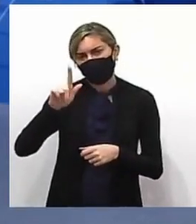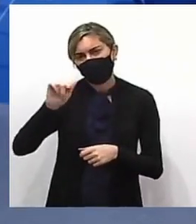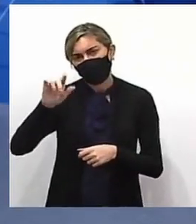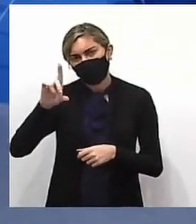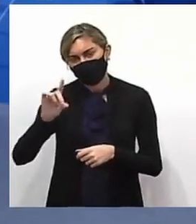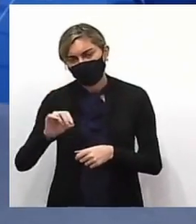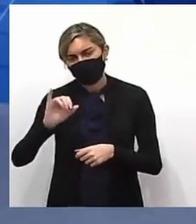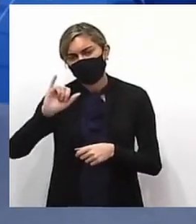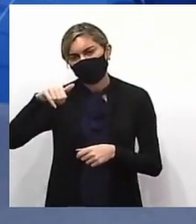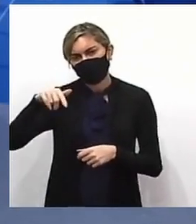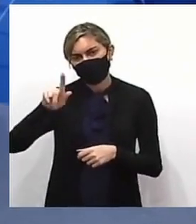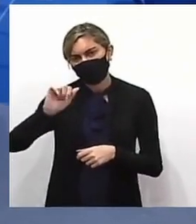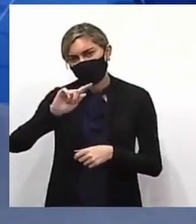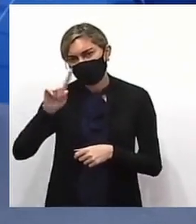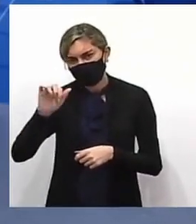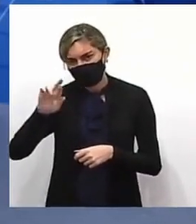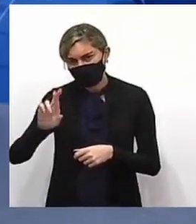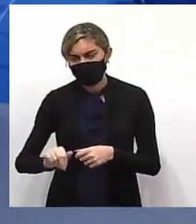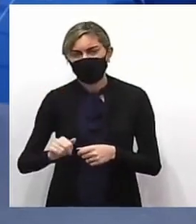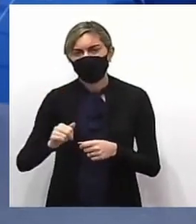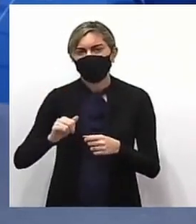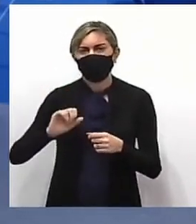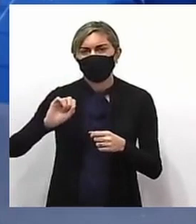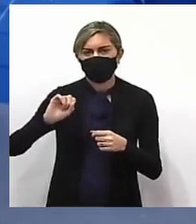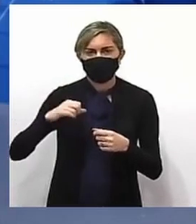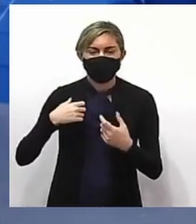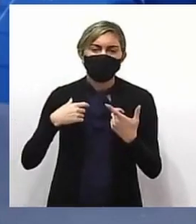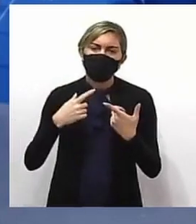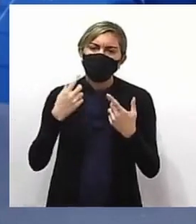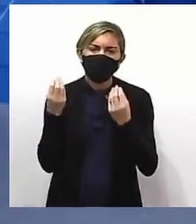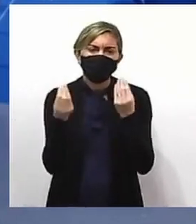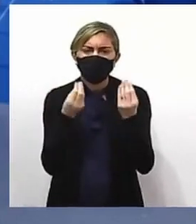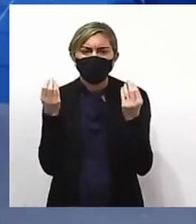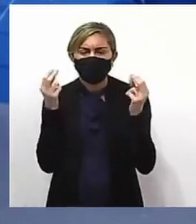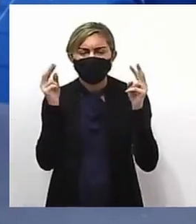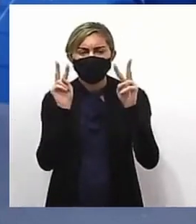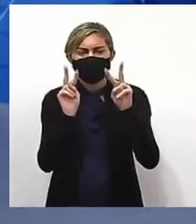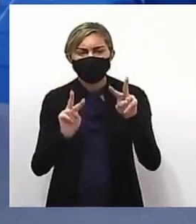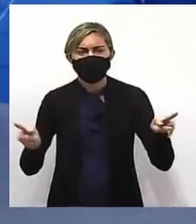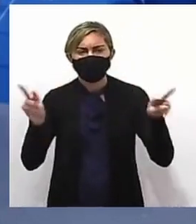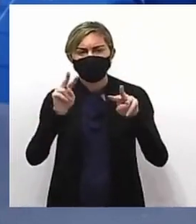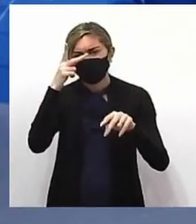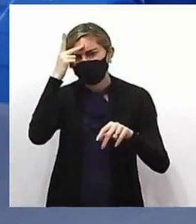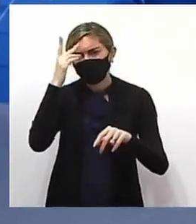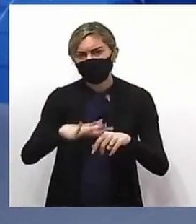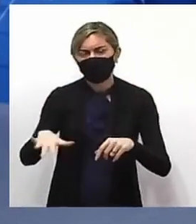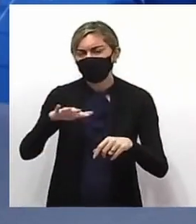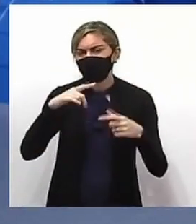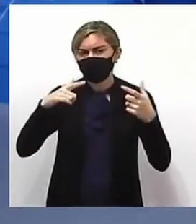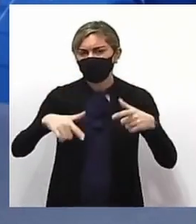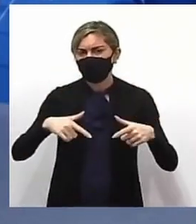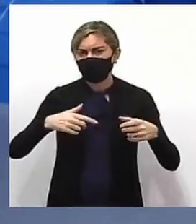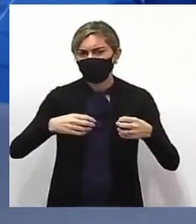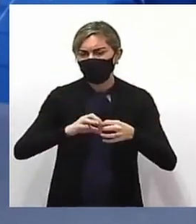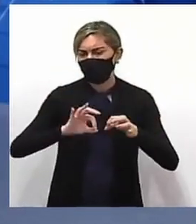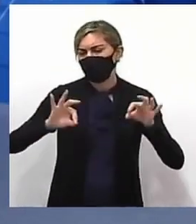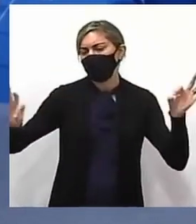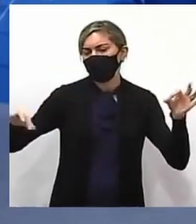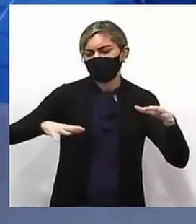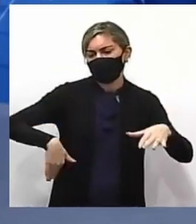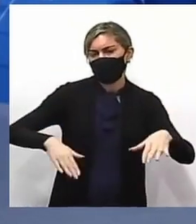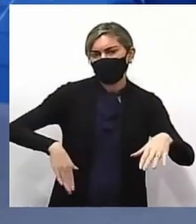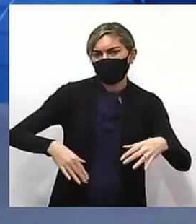eu te pergunto, como é o olhar das pessoas em lugares que não estão próximos ao litoral, vendo